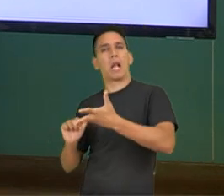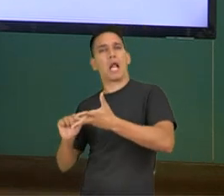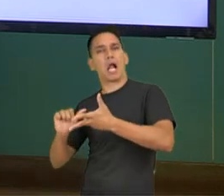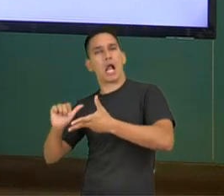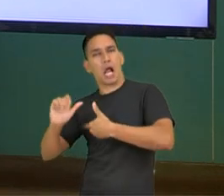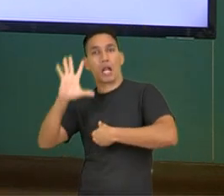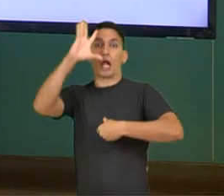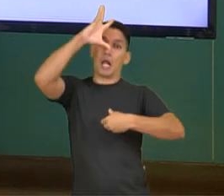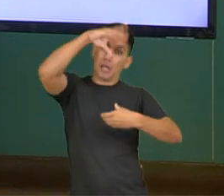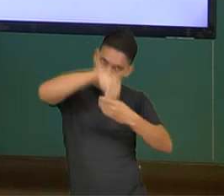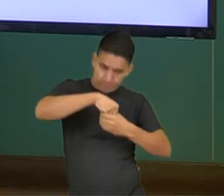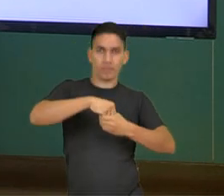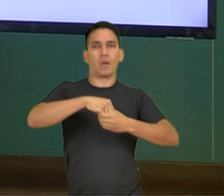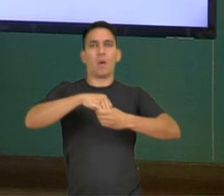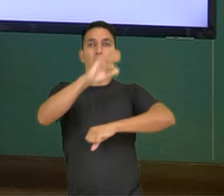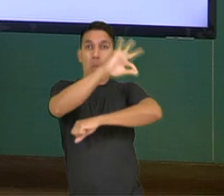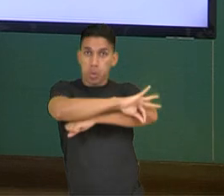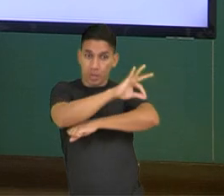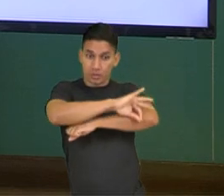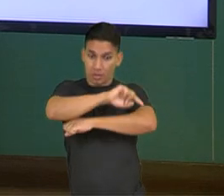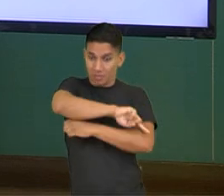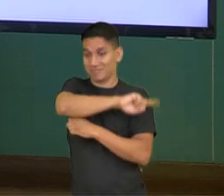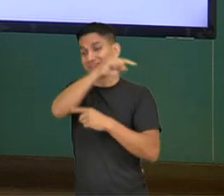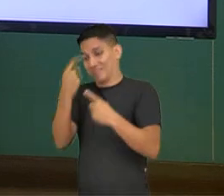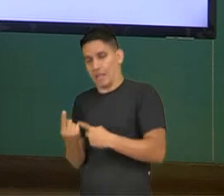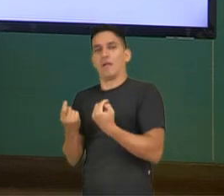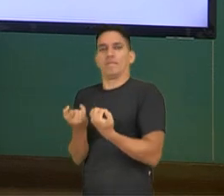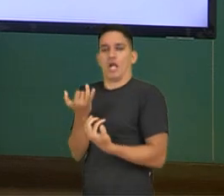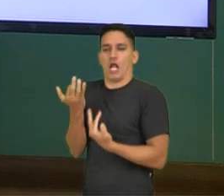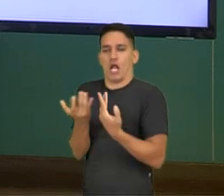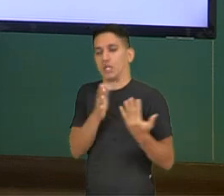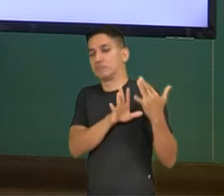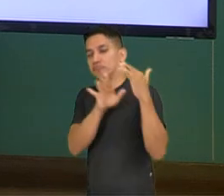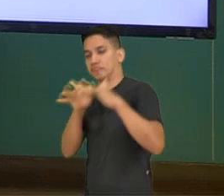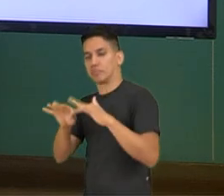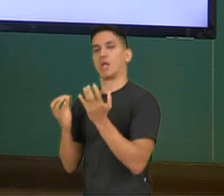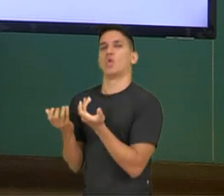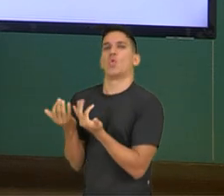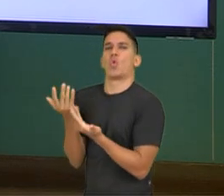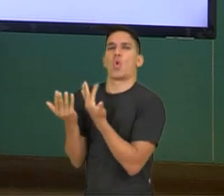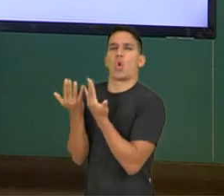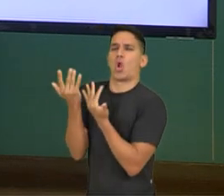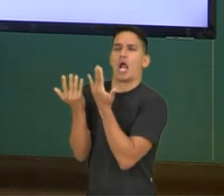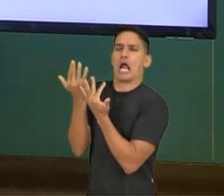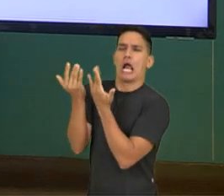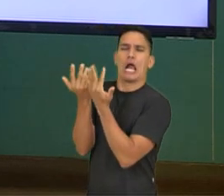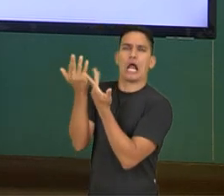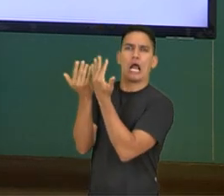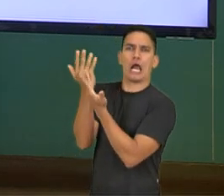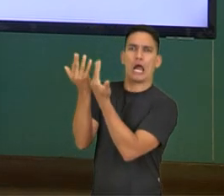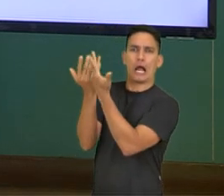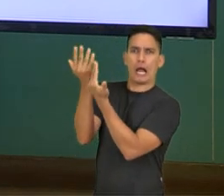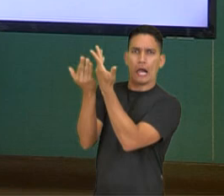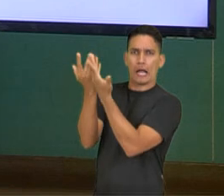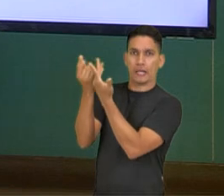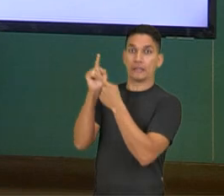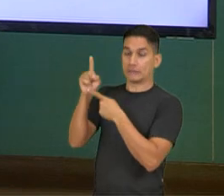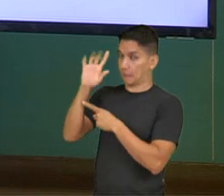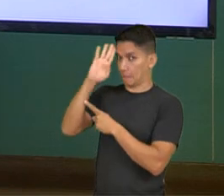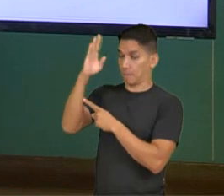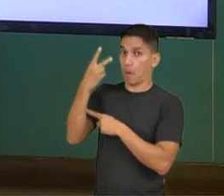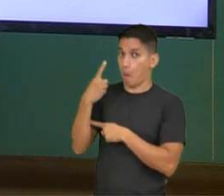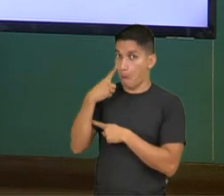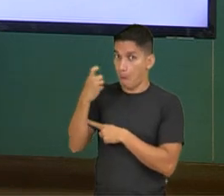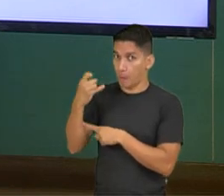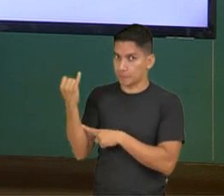todas as substâncias que compõem o petróleo torna-se gás, entra aqui nesta torre de destilação, e aqui é um ponto importante.